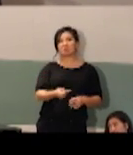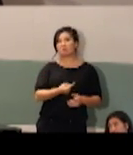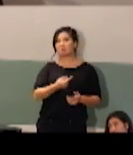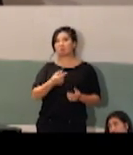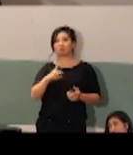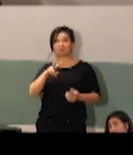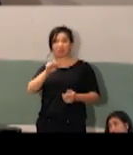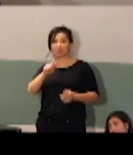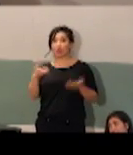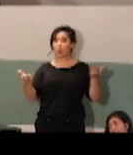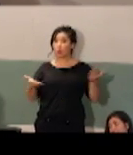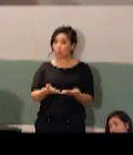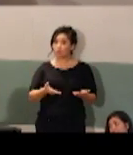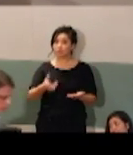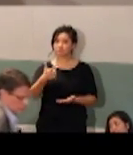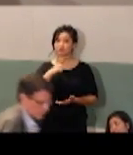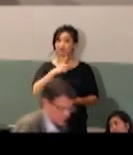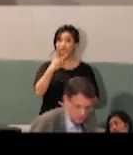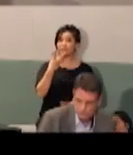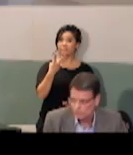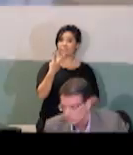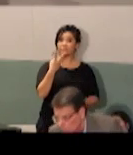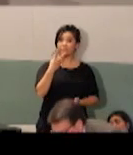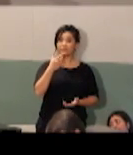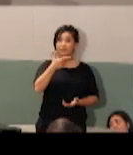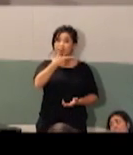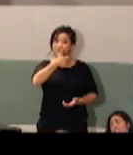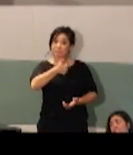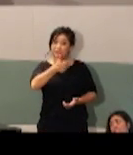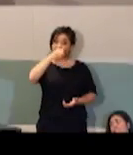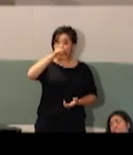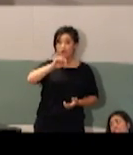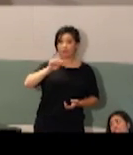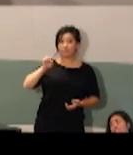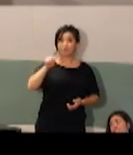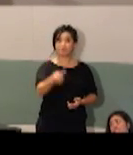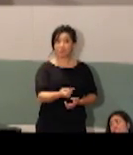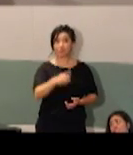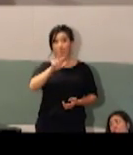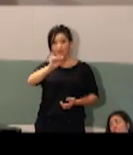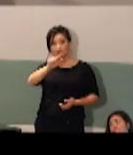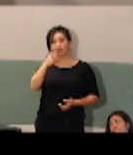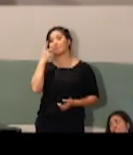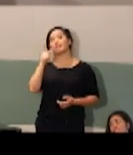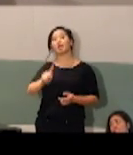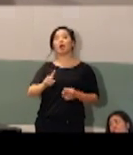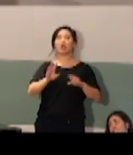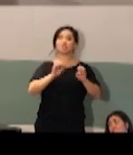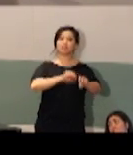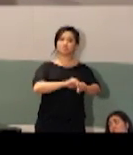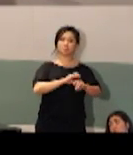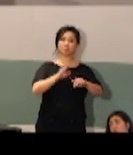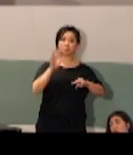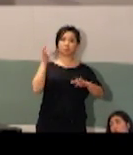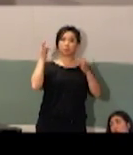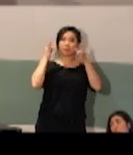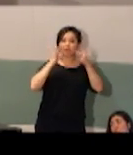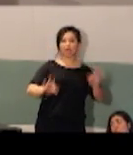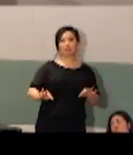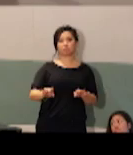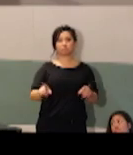ensino técnico no Distrito Federal. Mais do que isso, fizemos o melhor plano de carreira da nossa história, que é dos